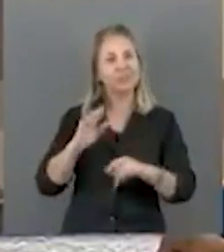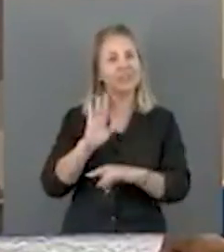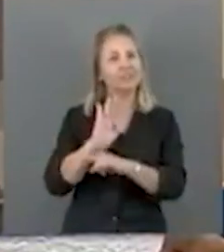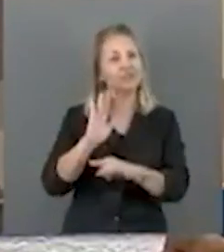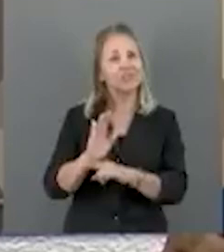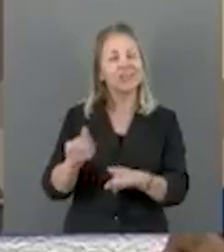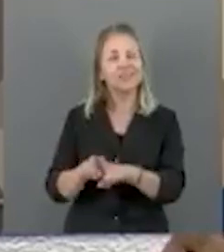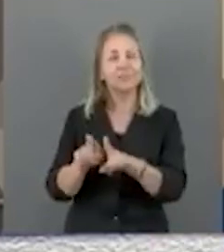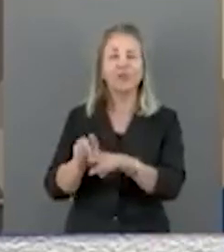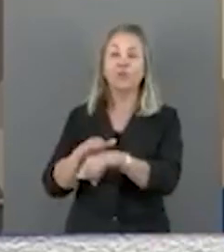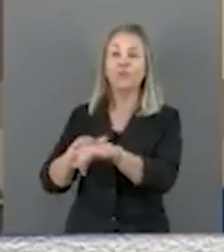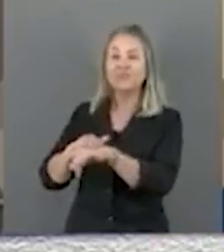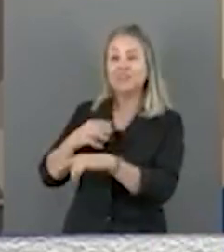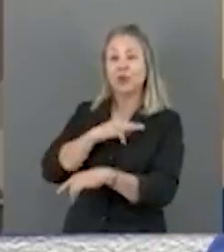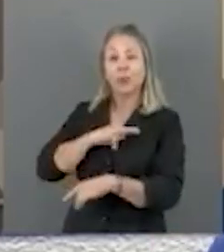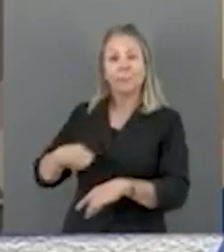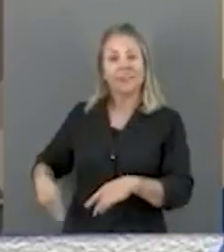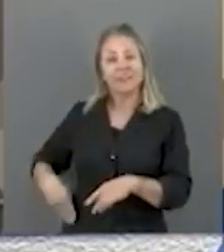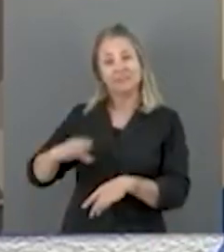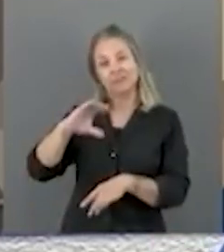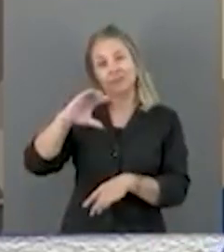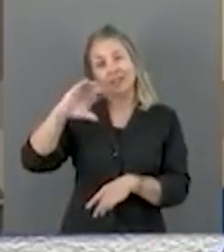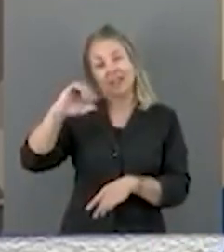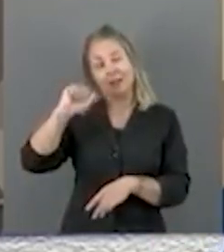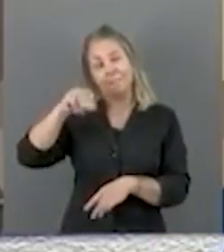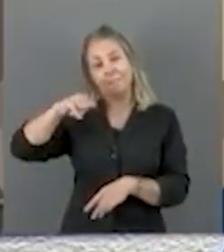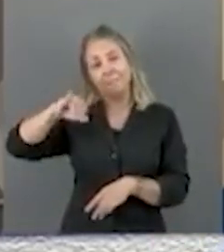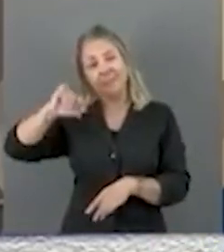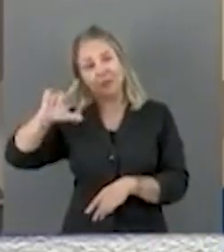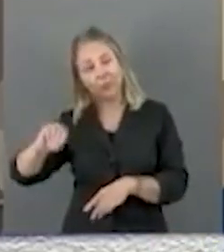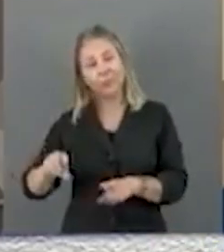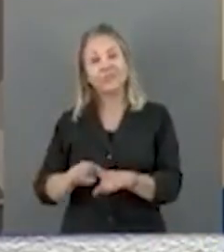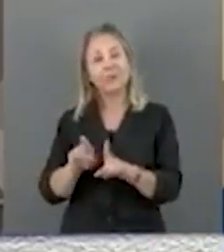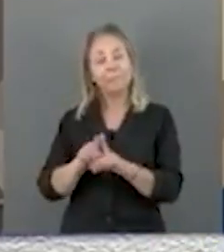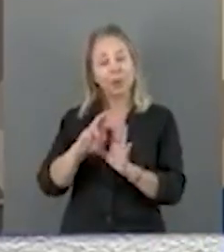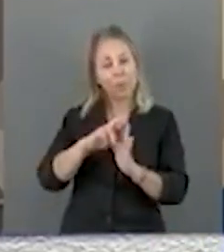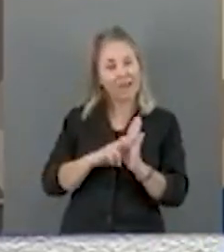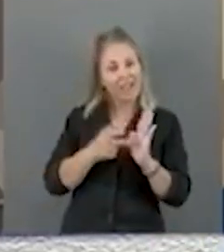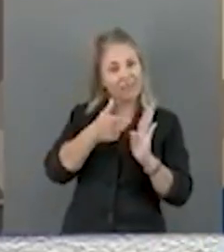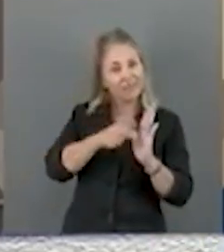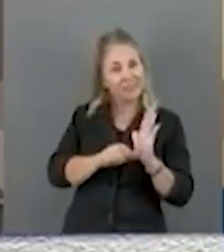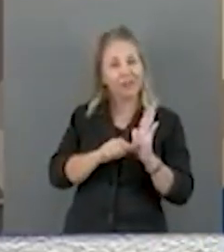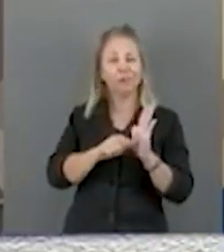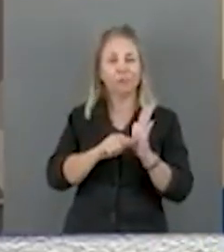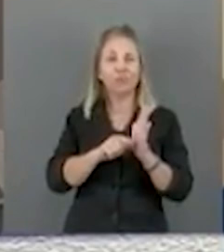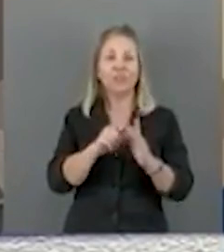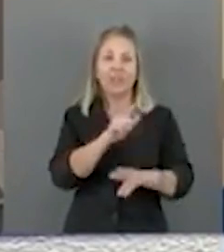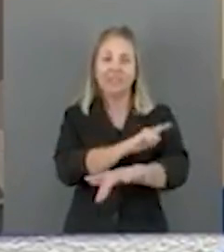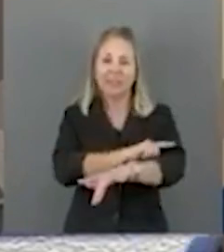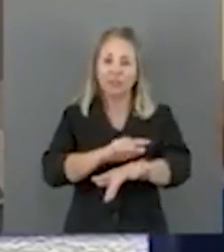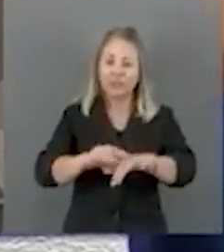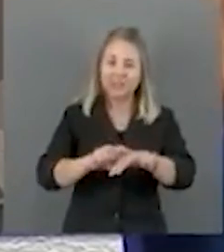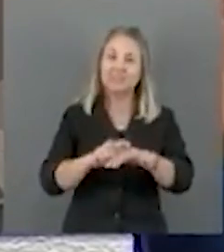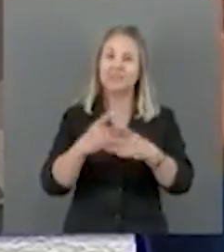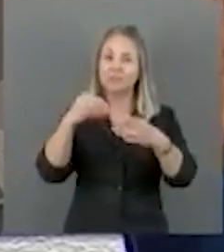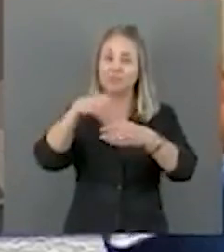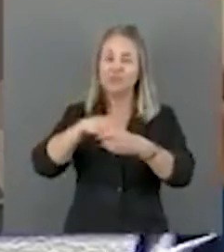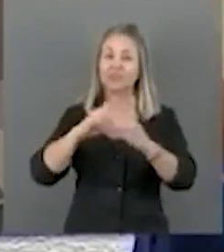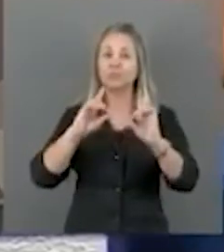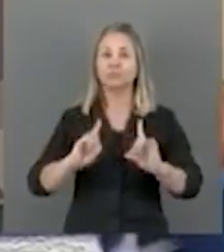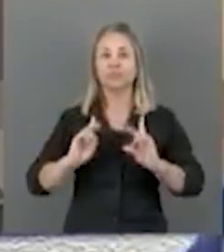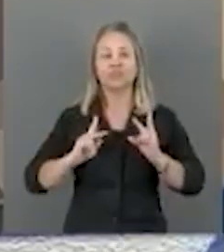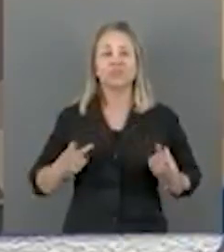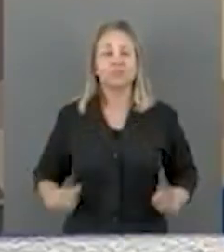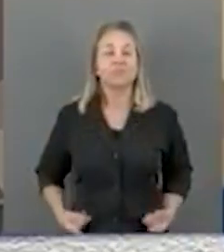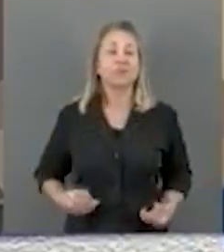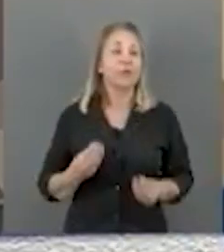ministro Camilo, e também uma revisão do Programa Nacional de Educação Continuada em Direitos Humanos. Vamos tratar disso. Como é que